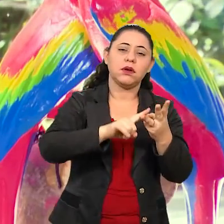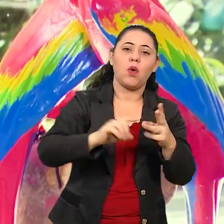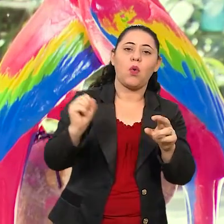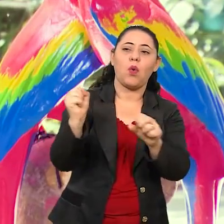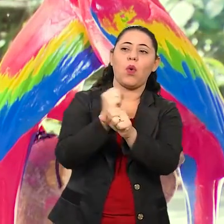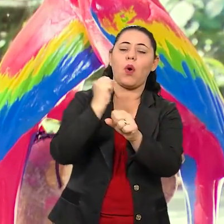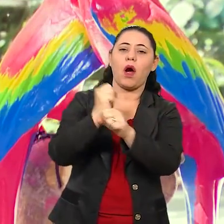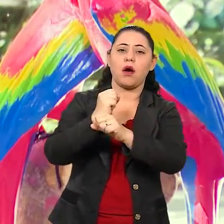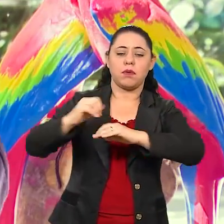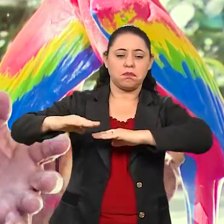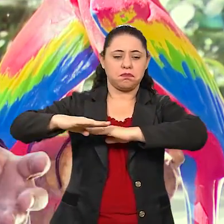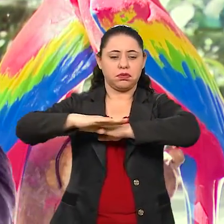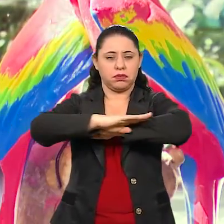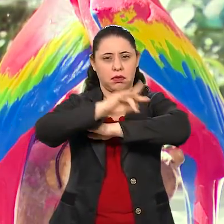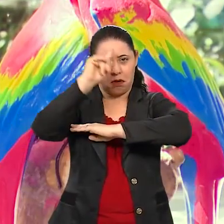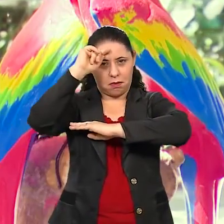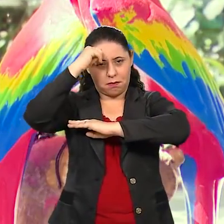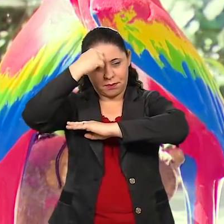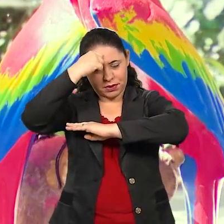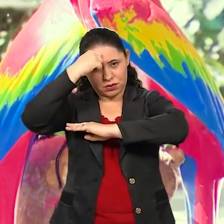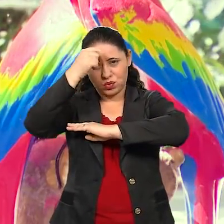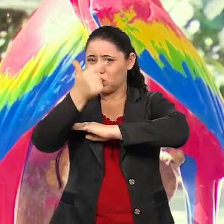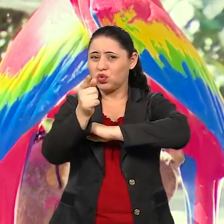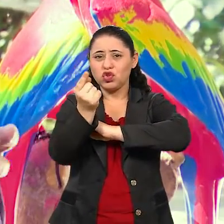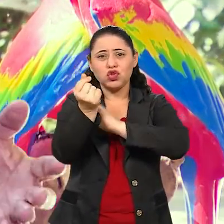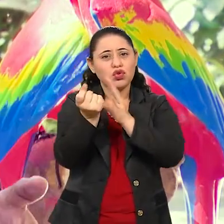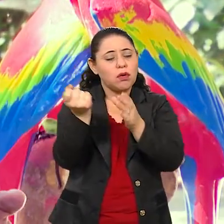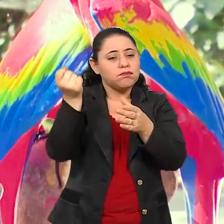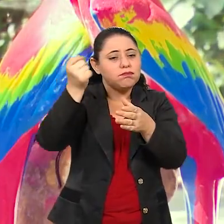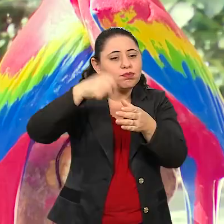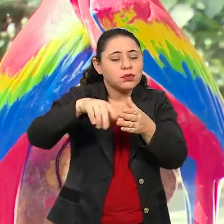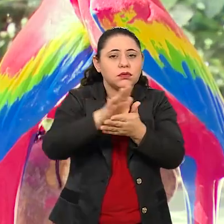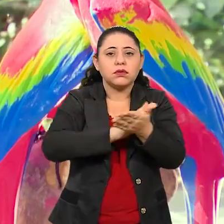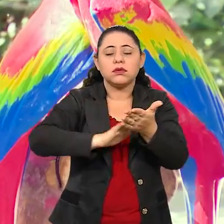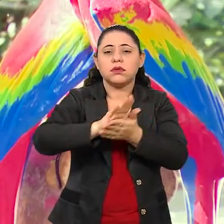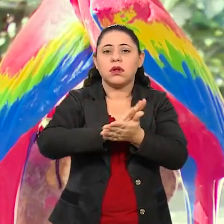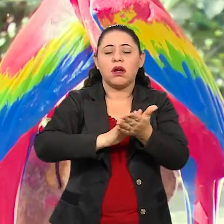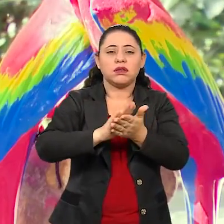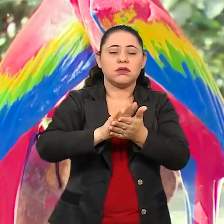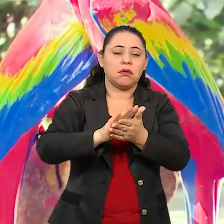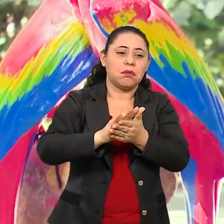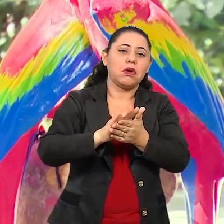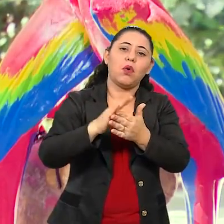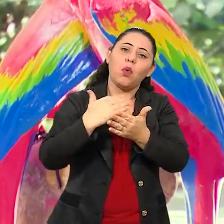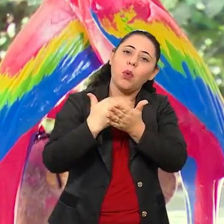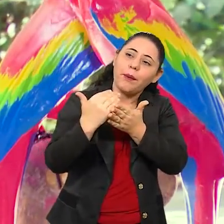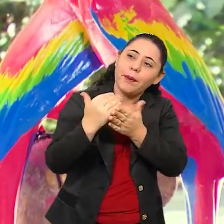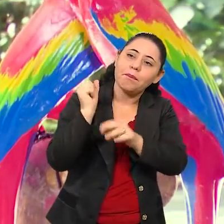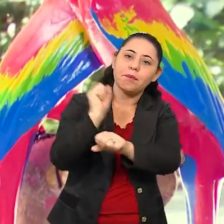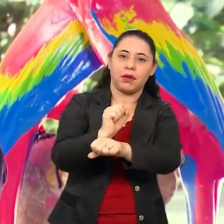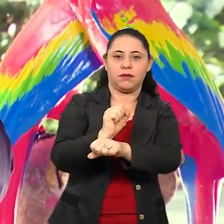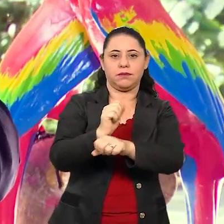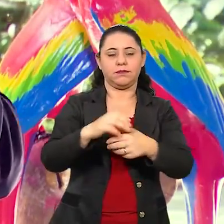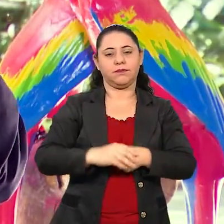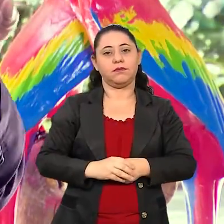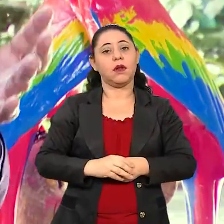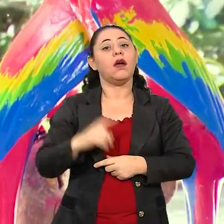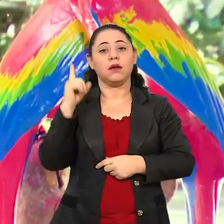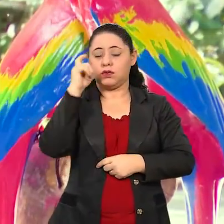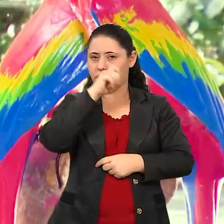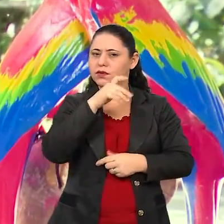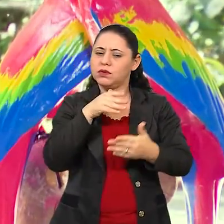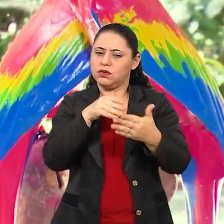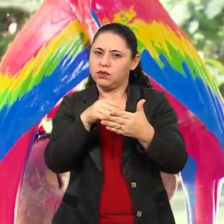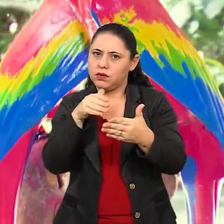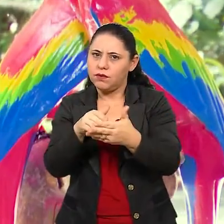polícia obras de pavimentação sem recurso em conta e que em andamento então era era um